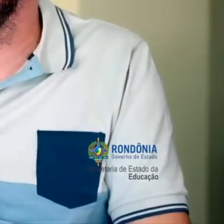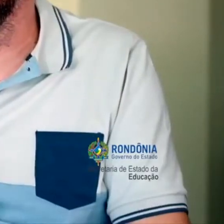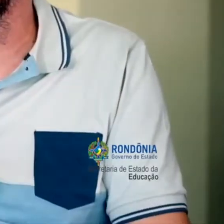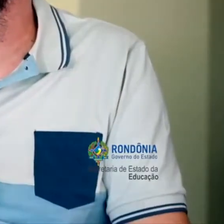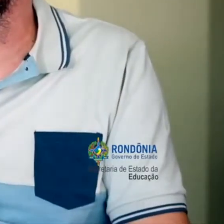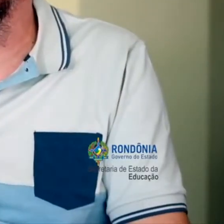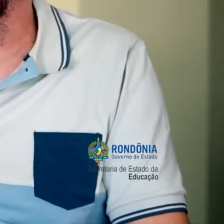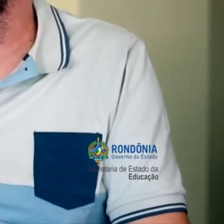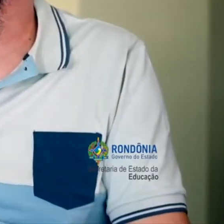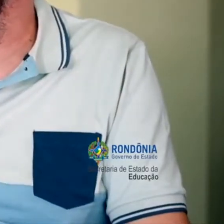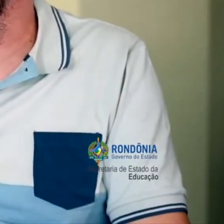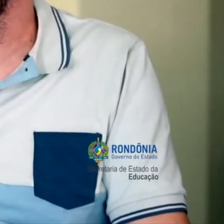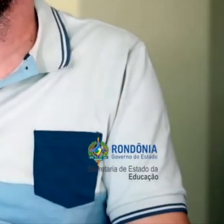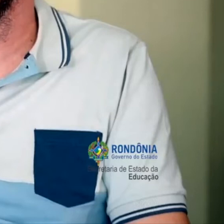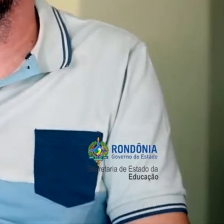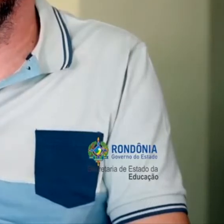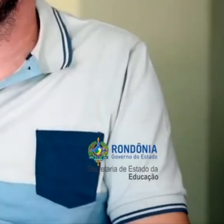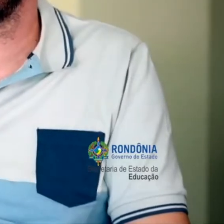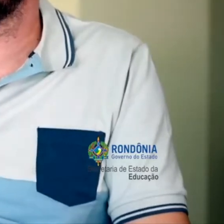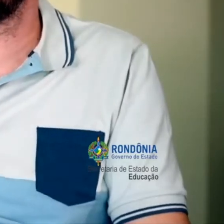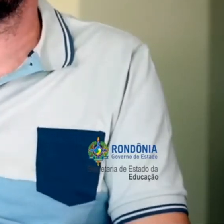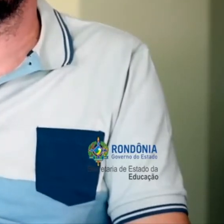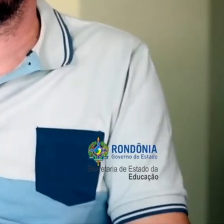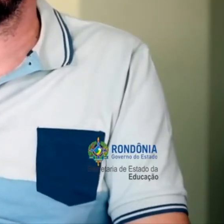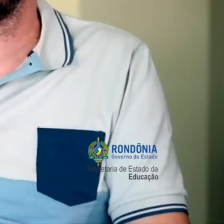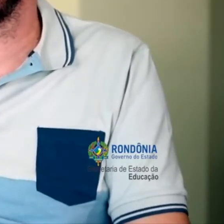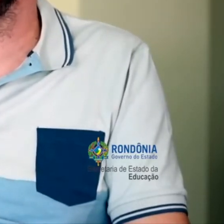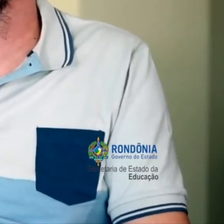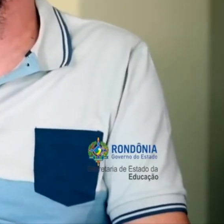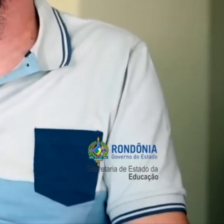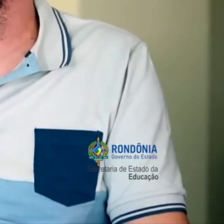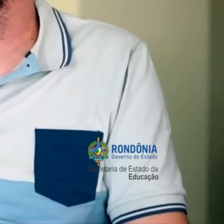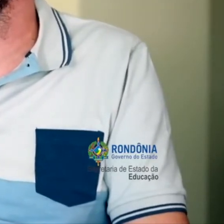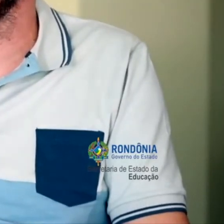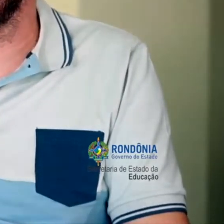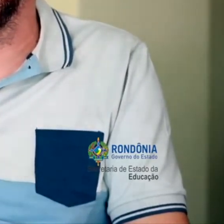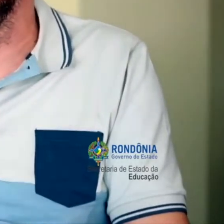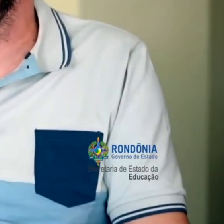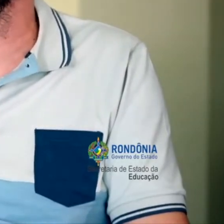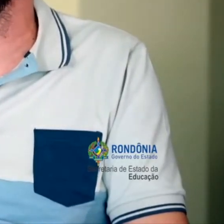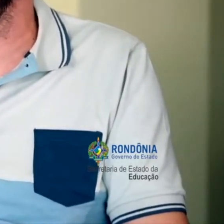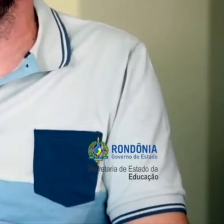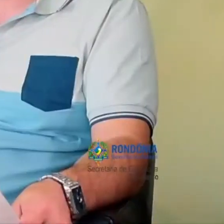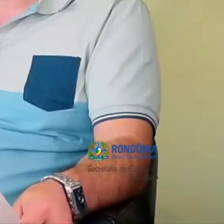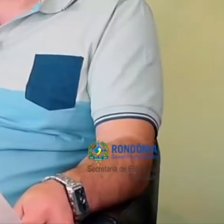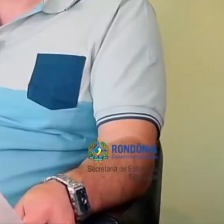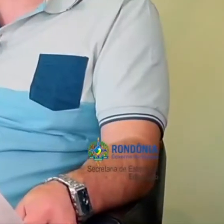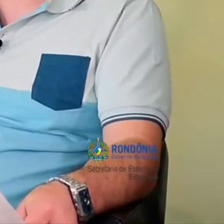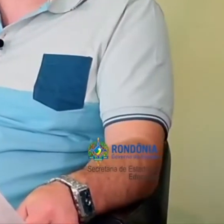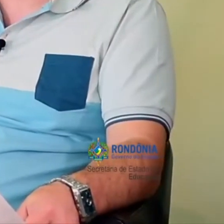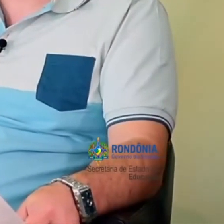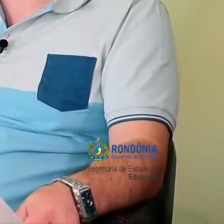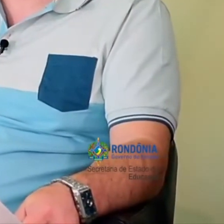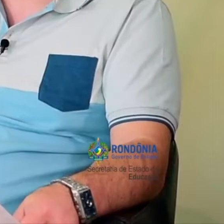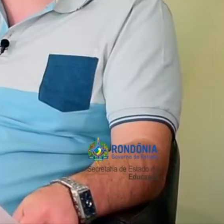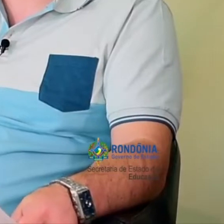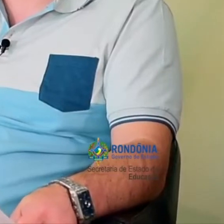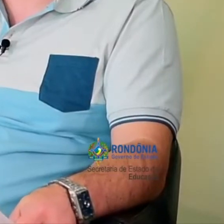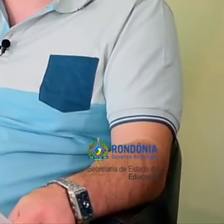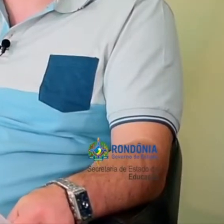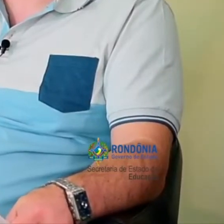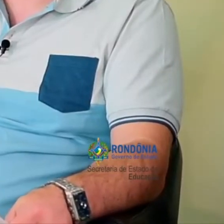eles estão assim colocando os primeiros pezinhos. O terceiro momento era o momento de exegese, estudos aprofundados de Bíblia. Pode perceber que o